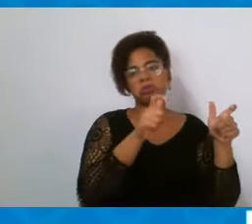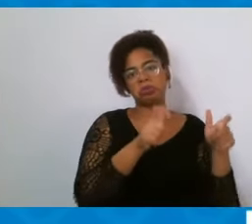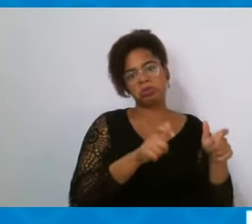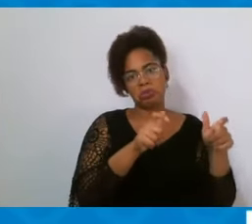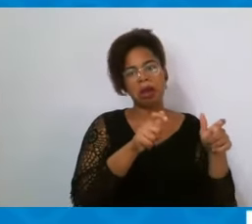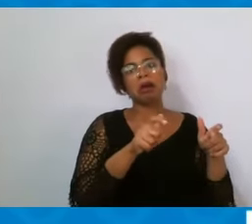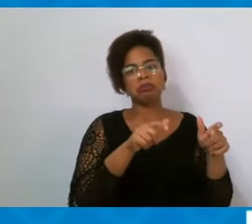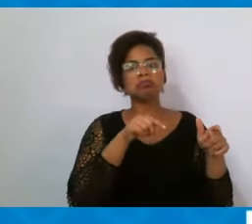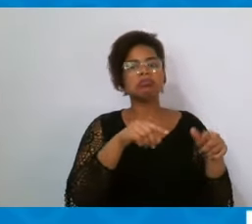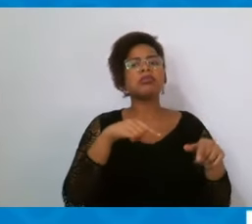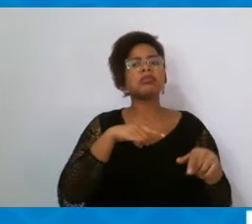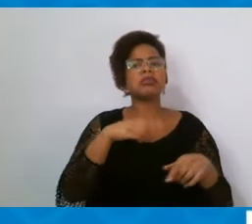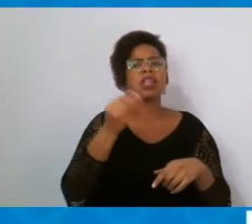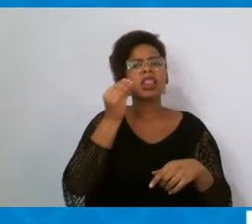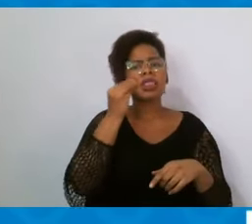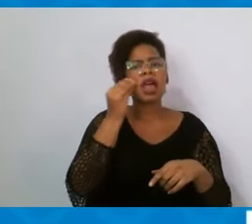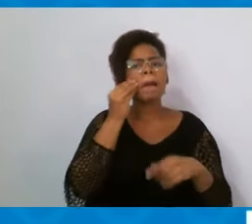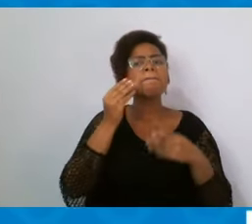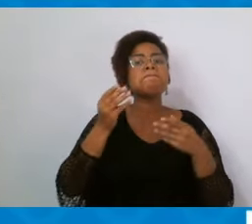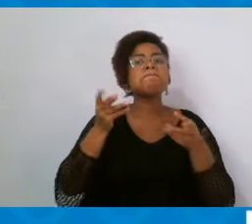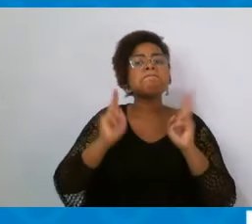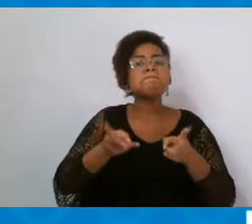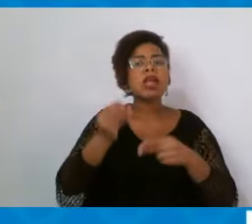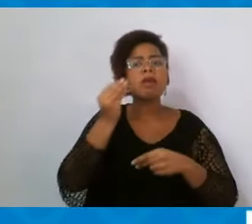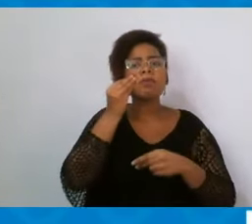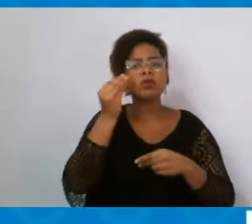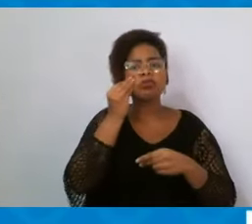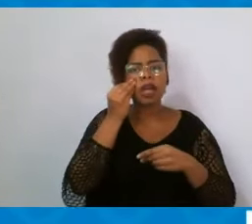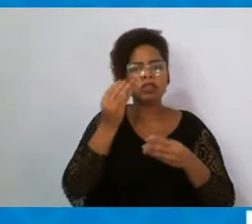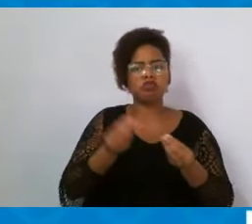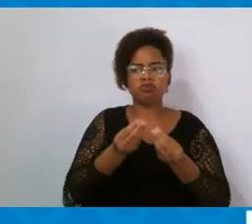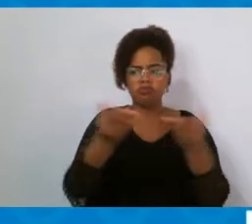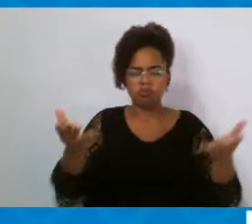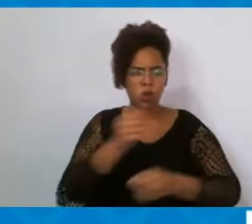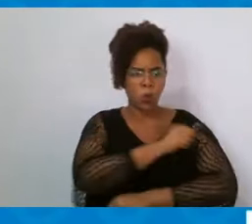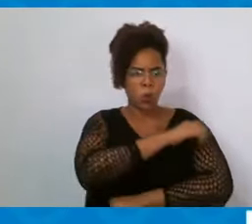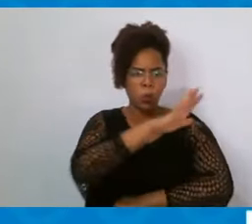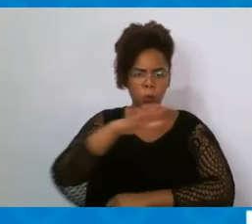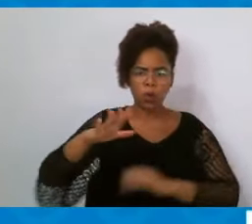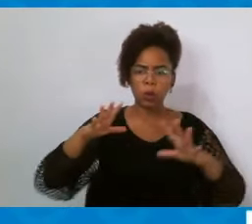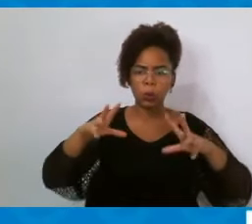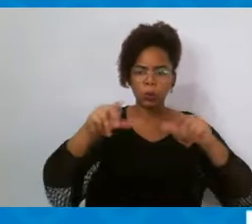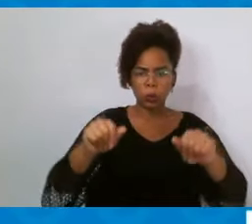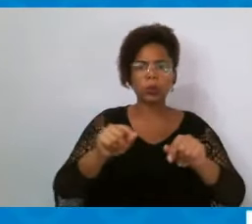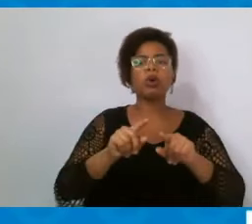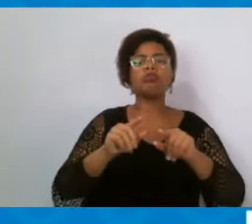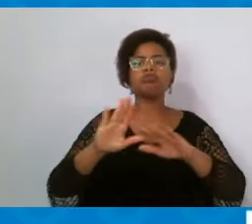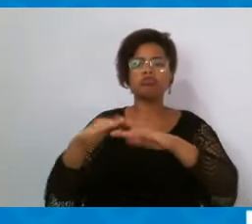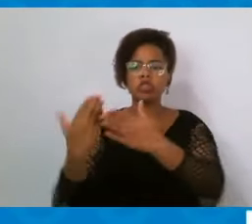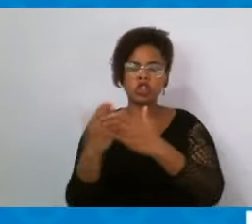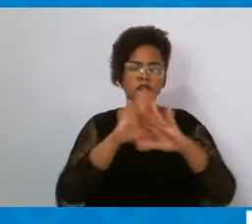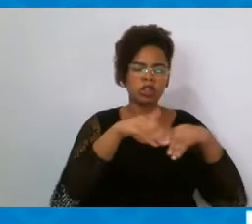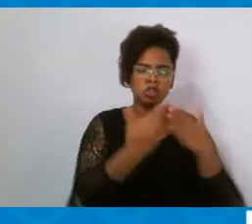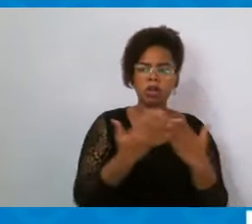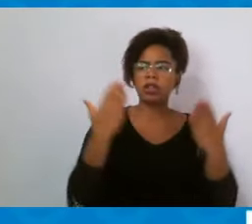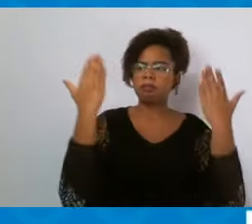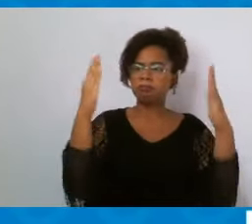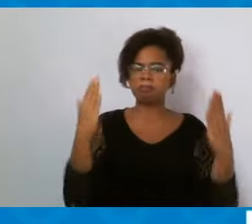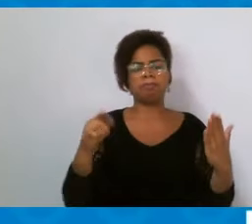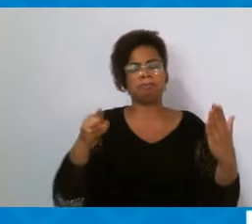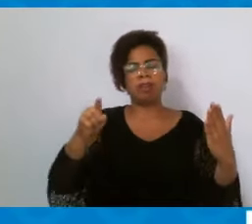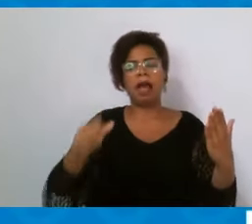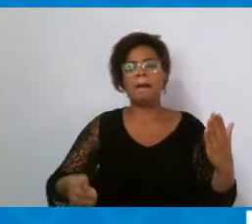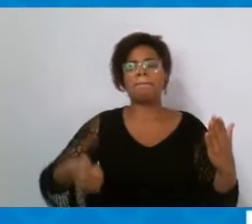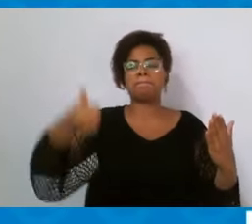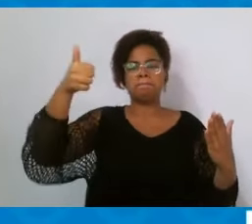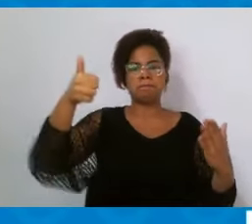padronizados. Portanto, a ênfase nessa imersão experiencial e colaborativa dentro de uma cultura de